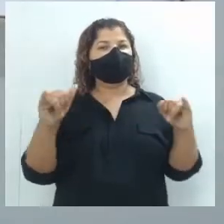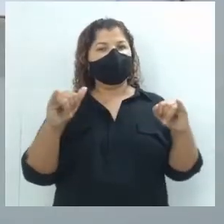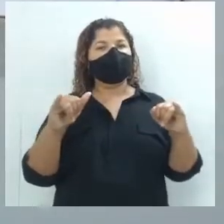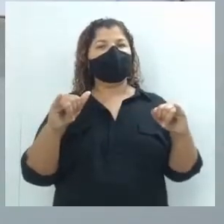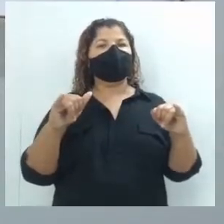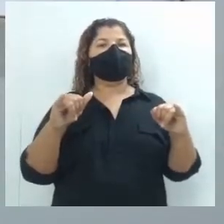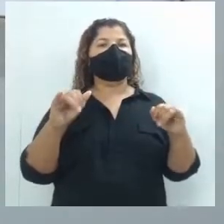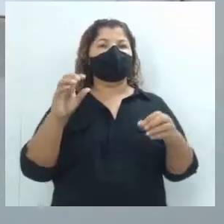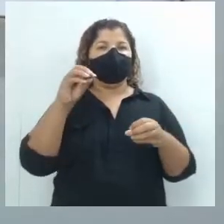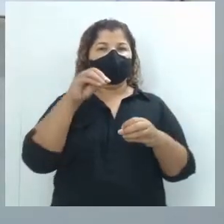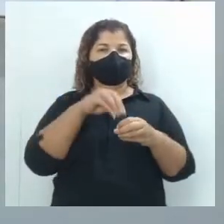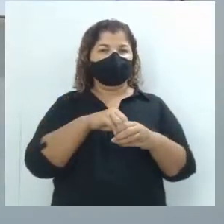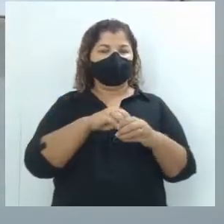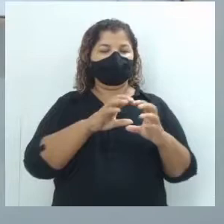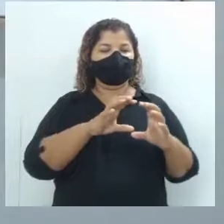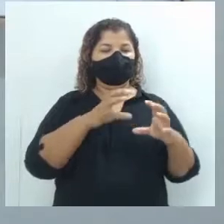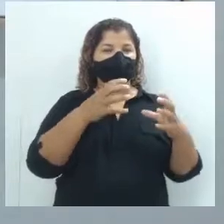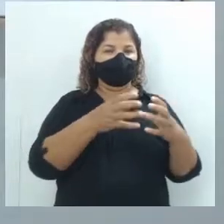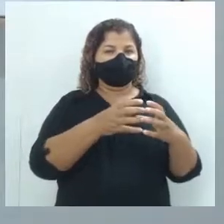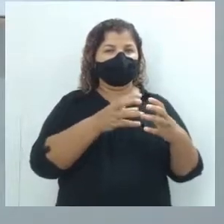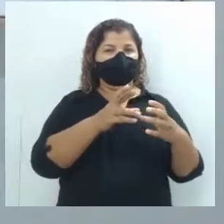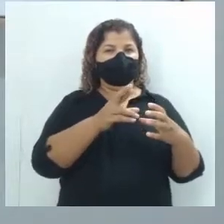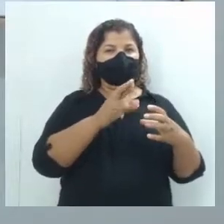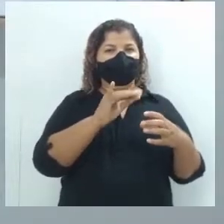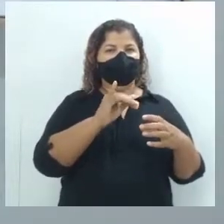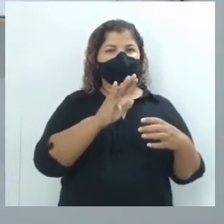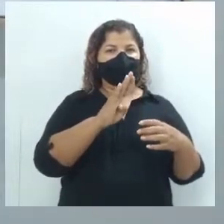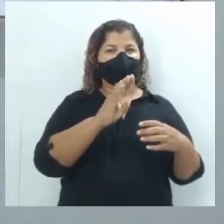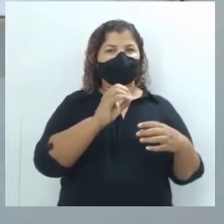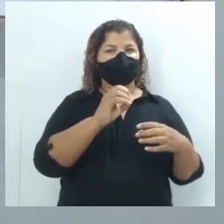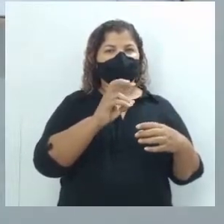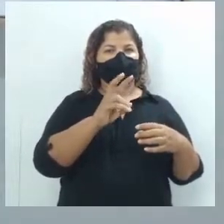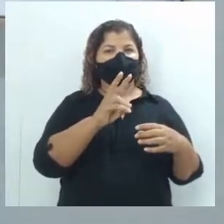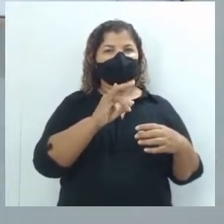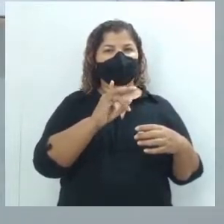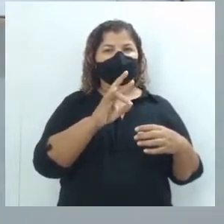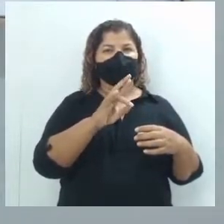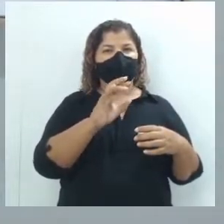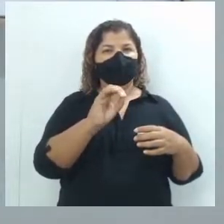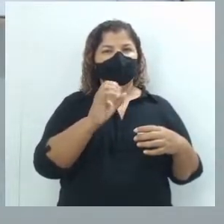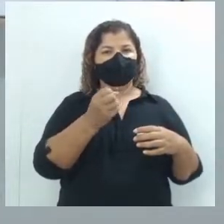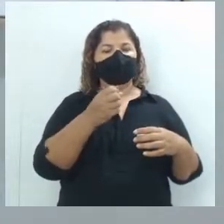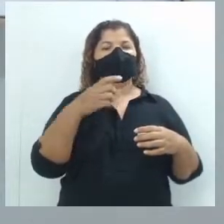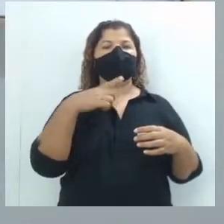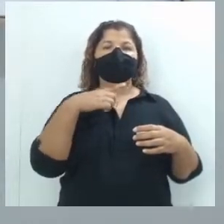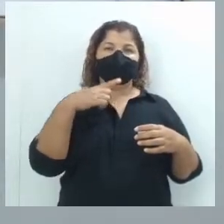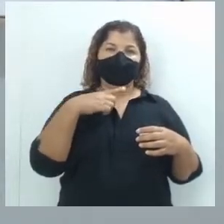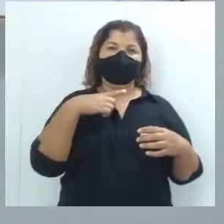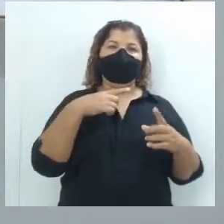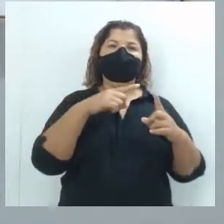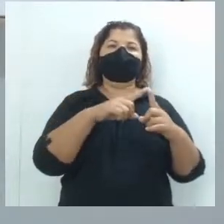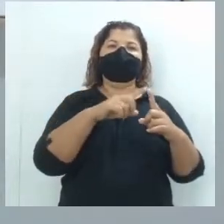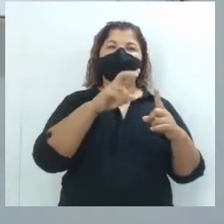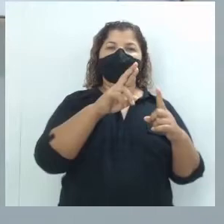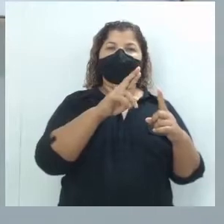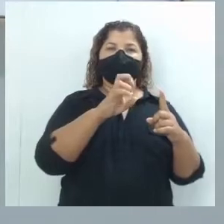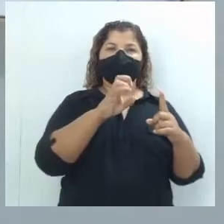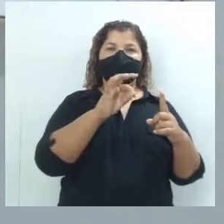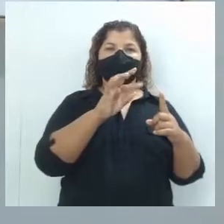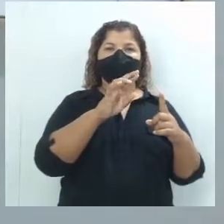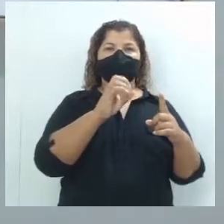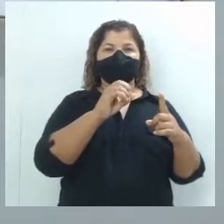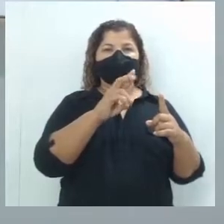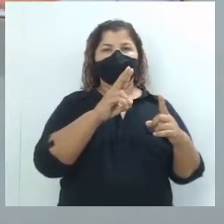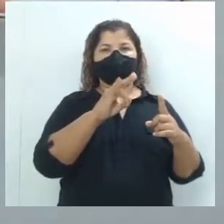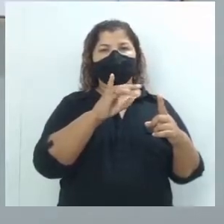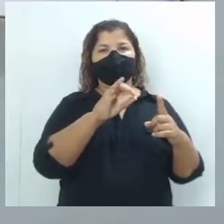que dentro do grupo dos ribovírus eu não tenho só retrovírus. Eu tenho retrovírus, eu tenho vírus de RNA positivo e eu